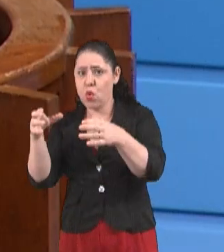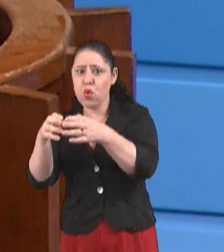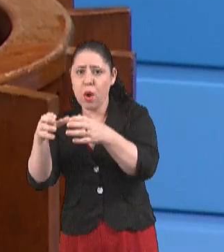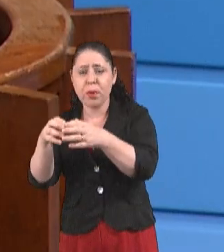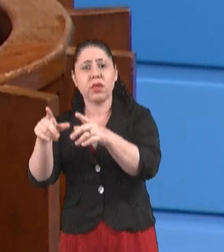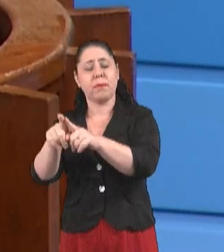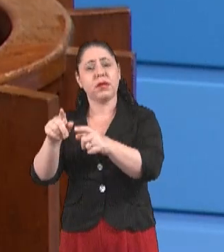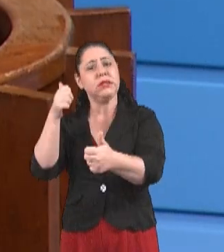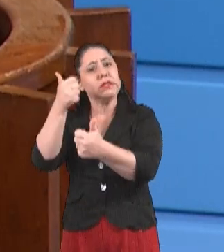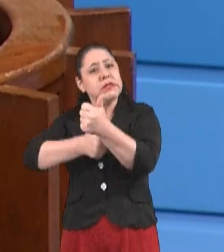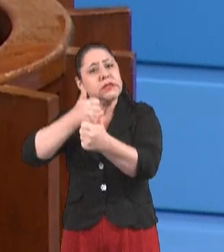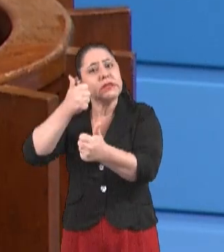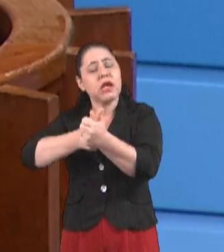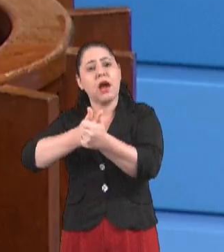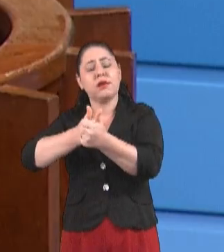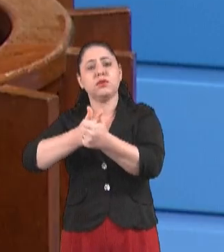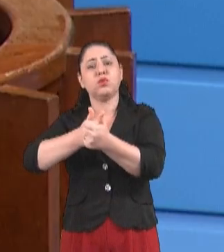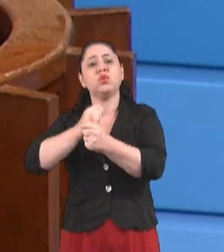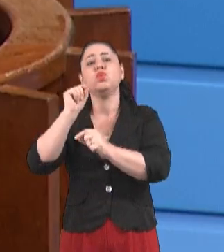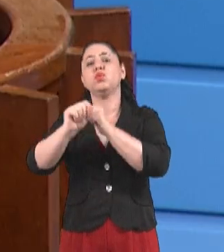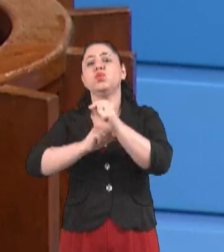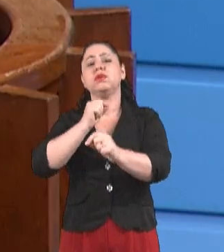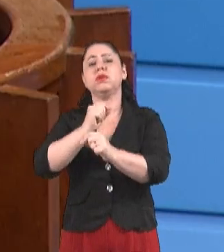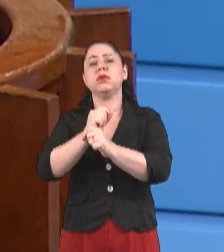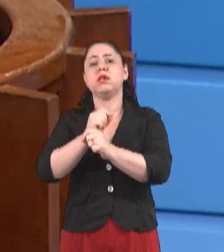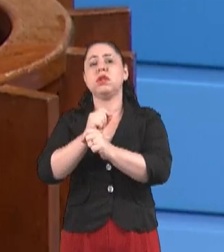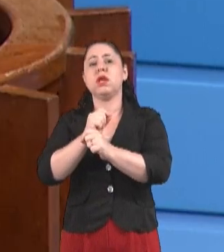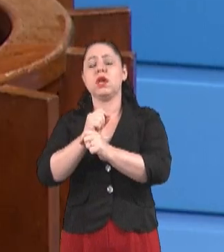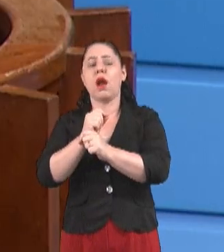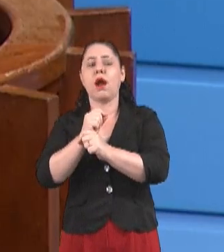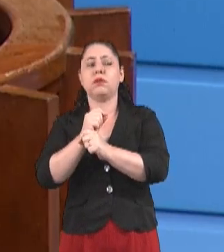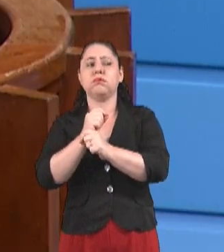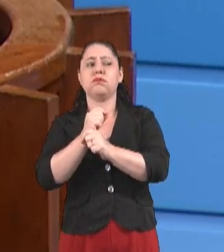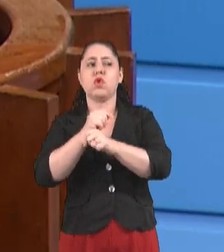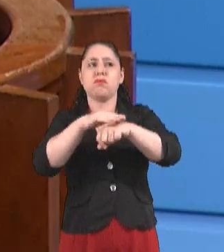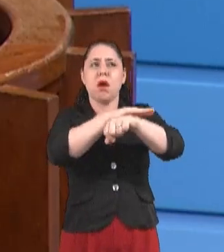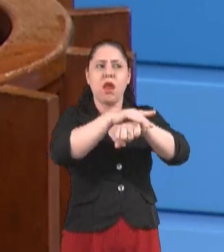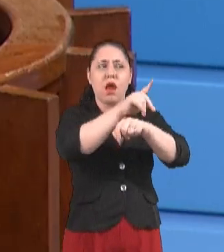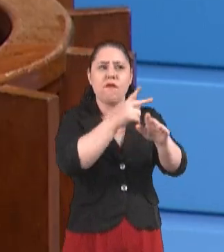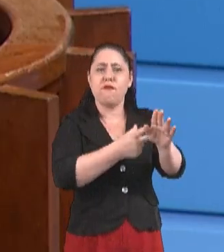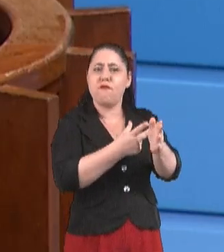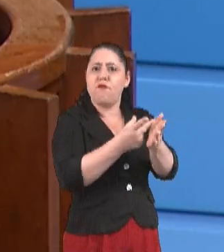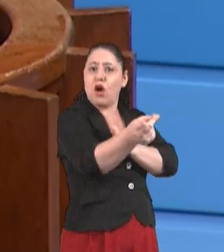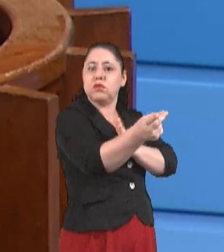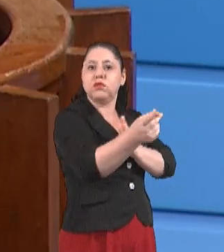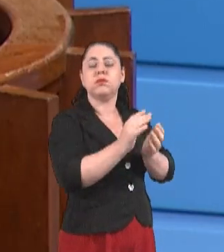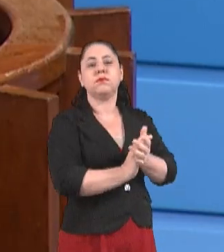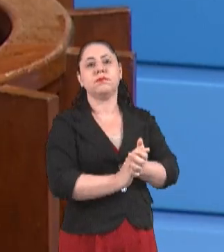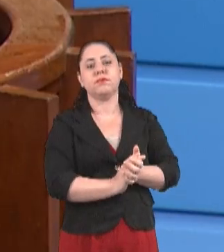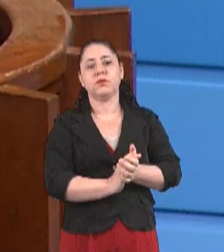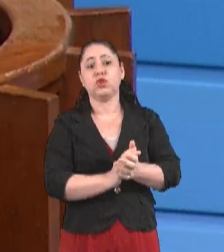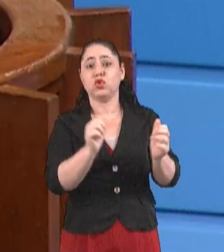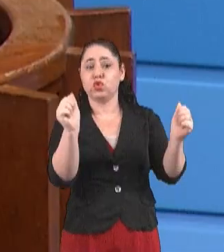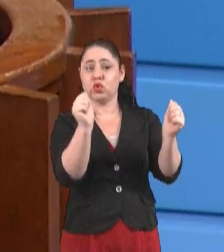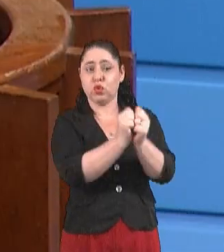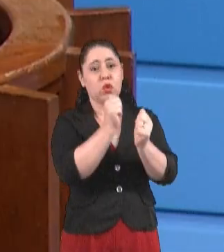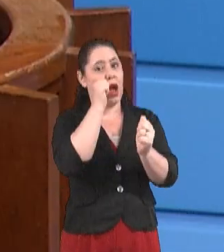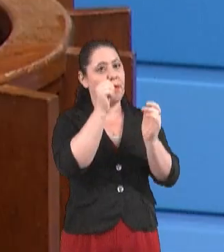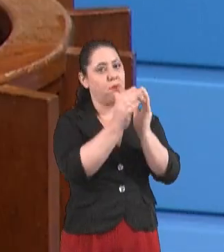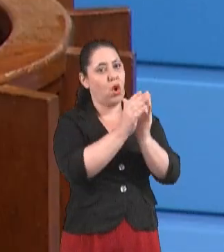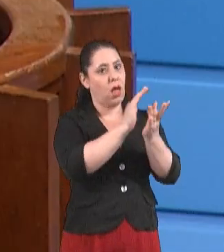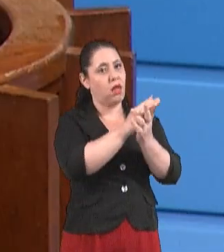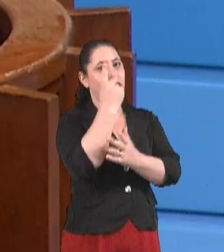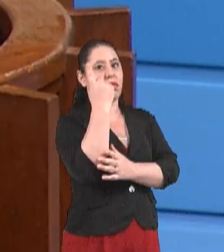comunitárias tentaram entrar em contato com o possível autor, que fugiu do local, juntamente com a